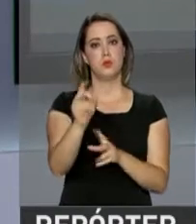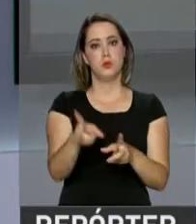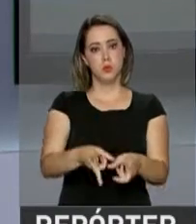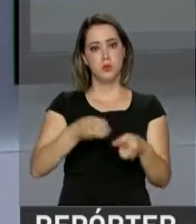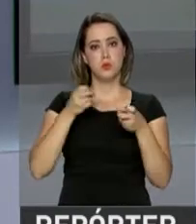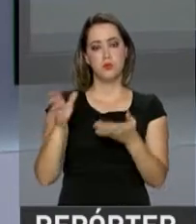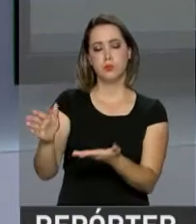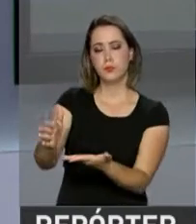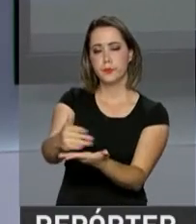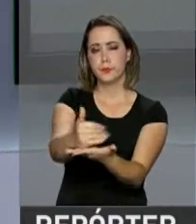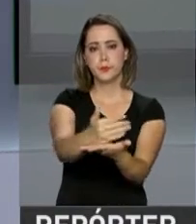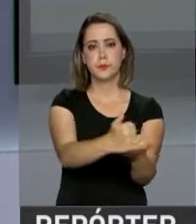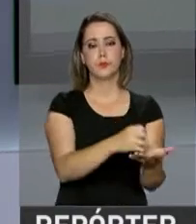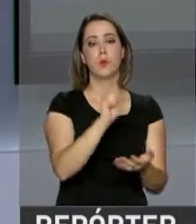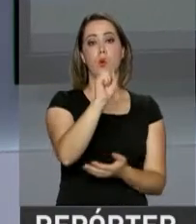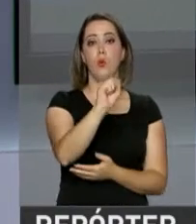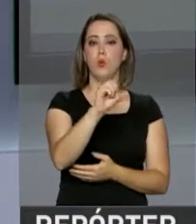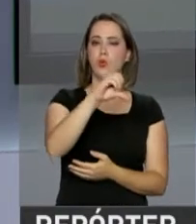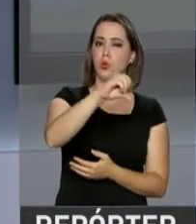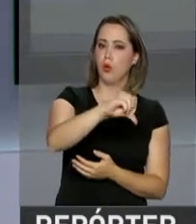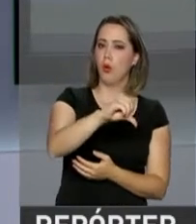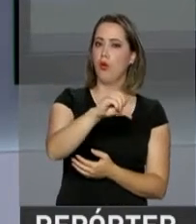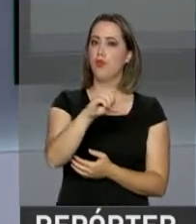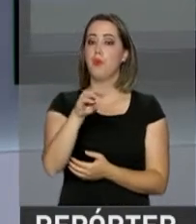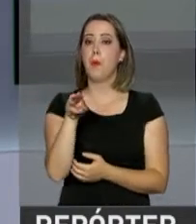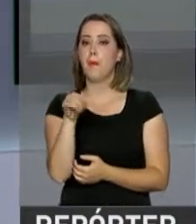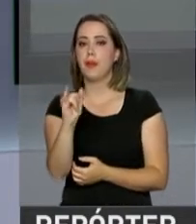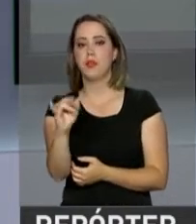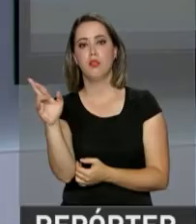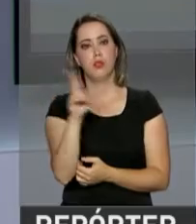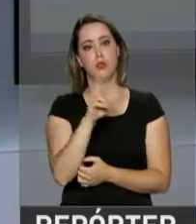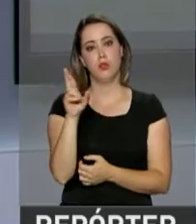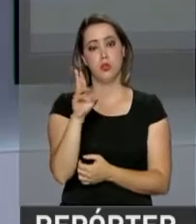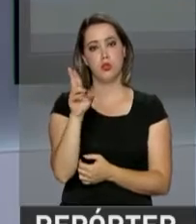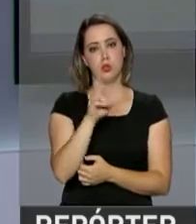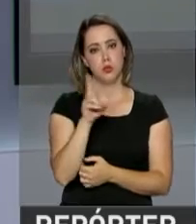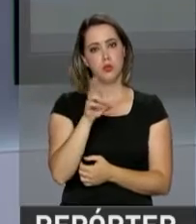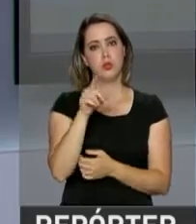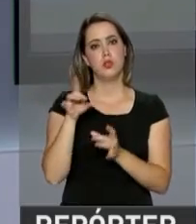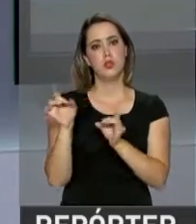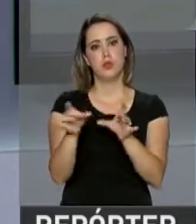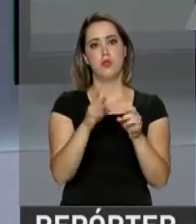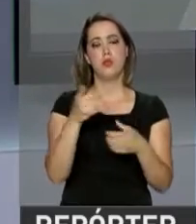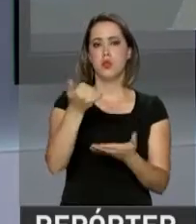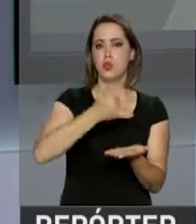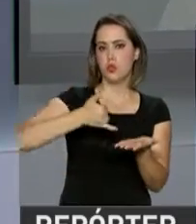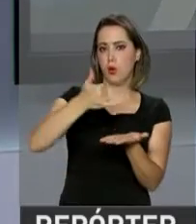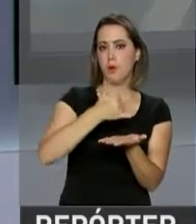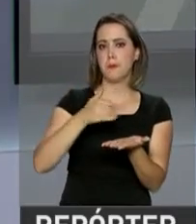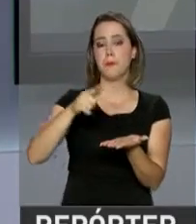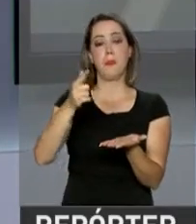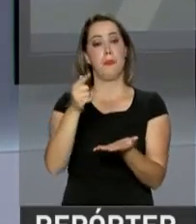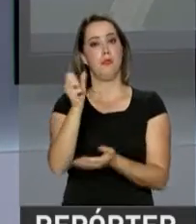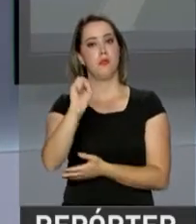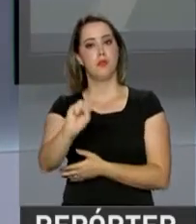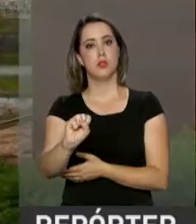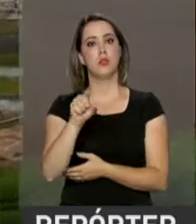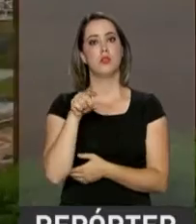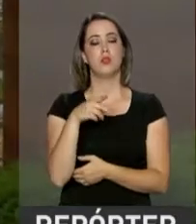a estimativa é arrecadar entre 8 e 9 bilhões de reais com leilões de óleo e gás nos próximos dois